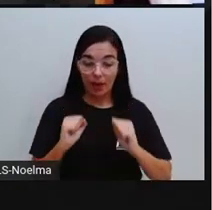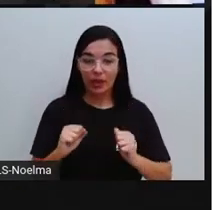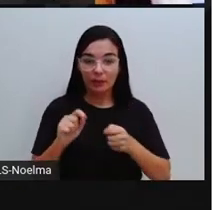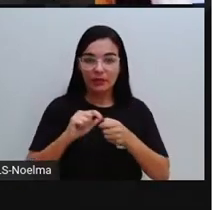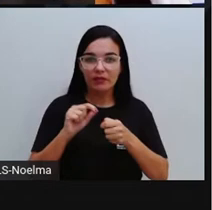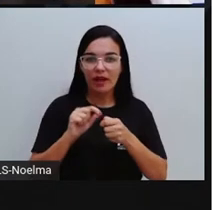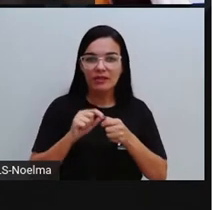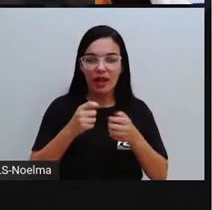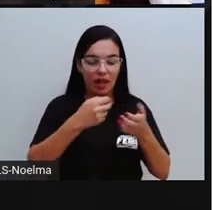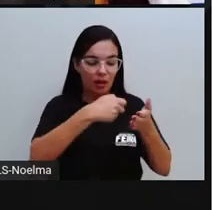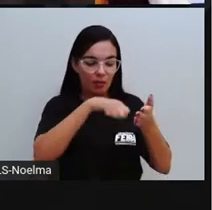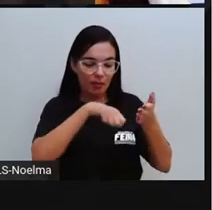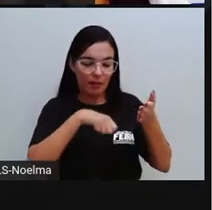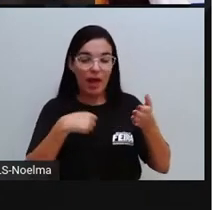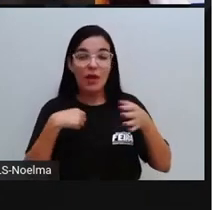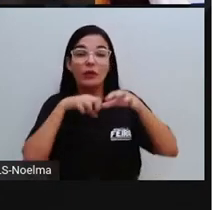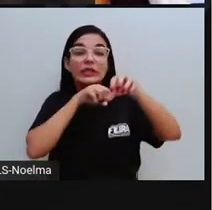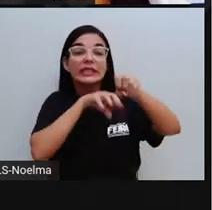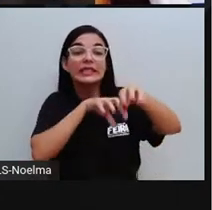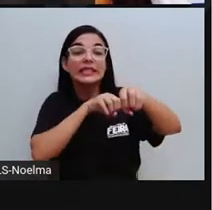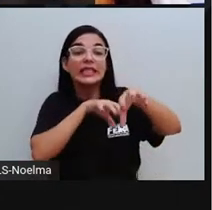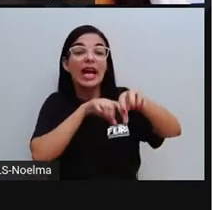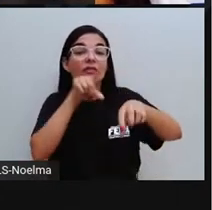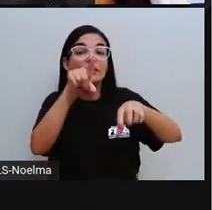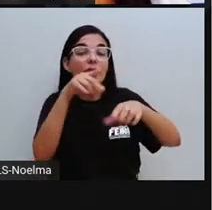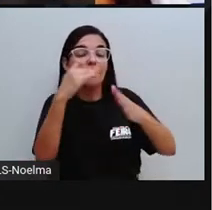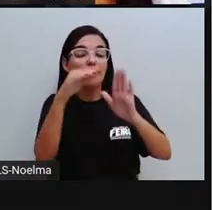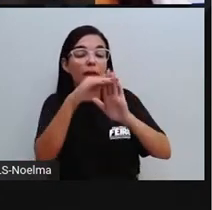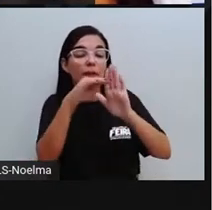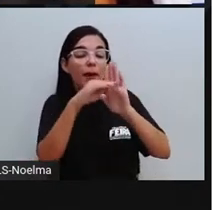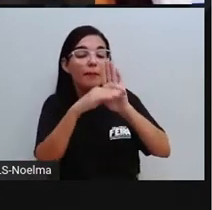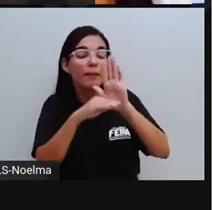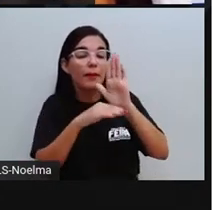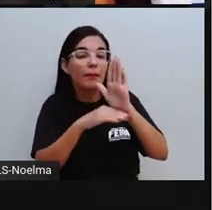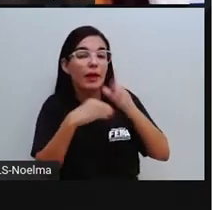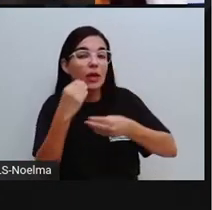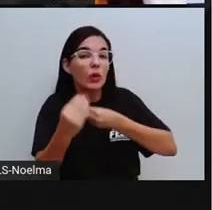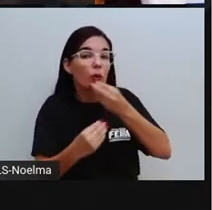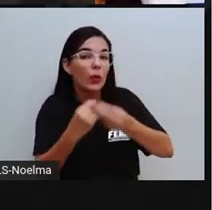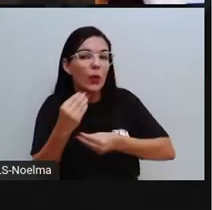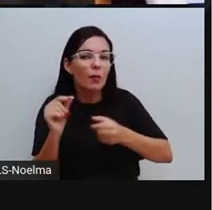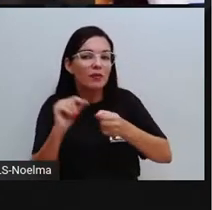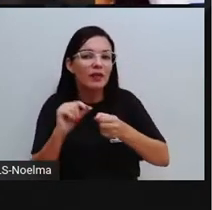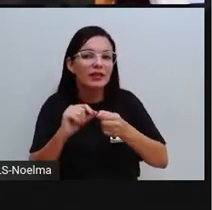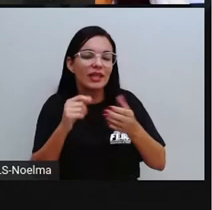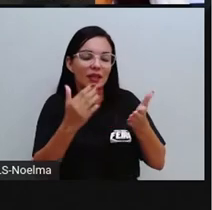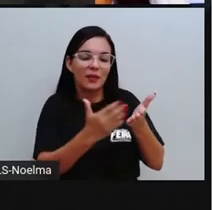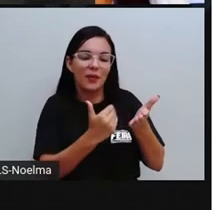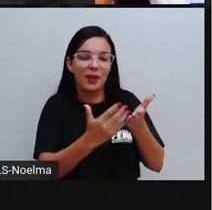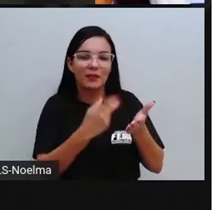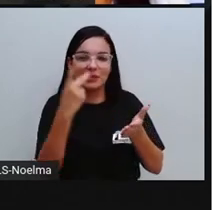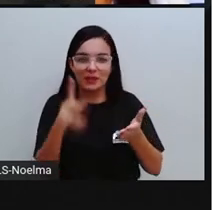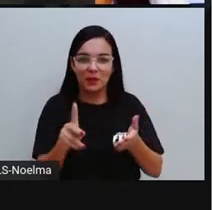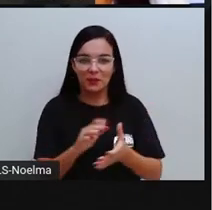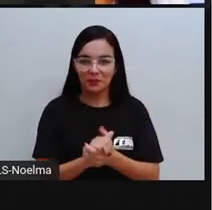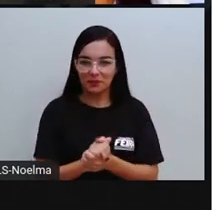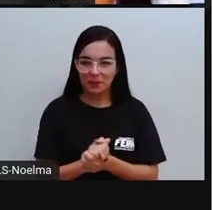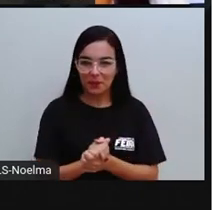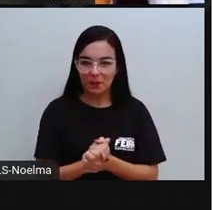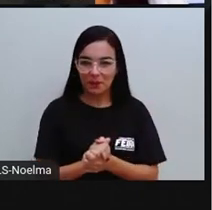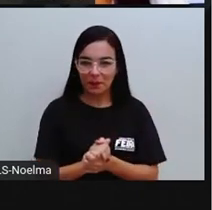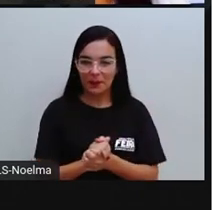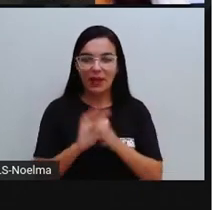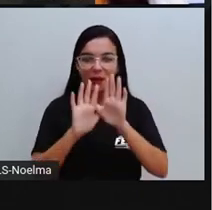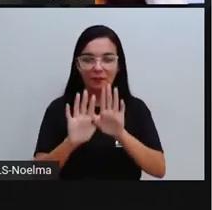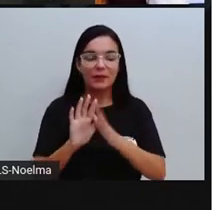cordel. E eu vou ensinar aqui para vocês o passo a passo de como fazer essa literatura de cordel. Primeiro é